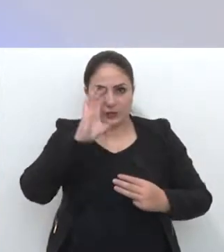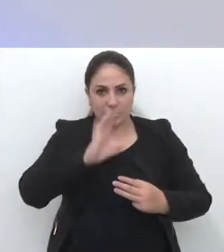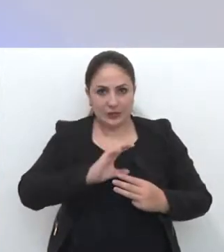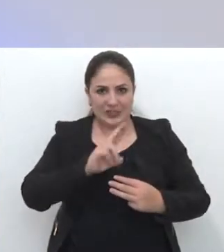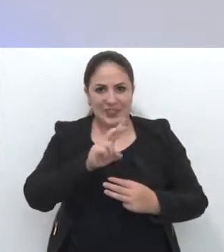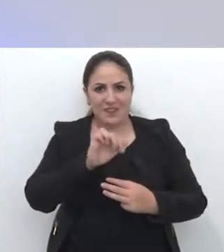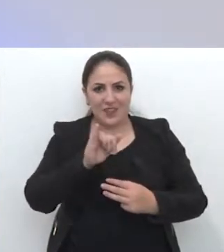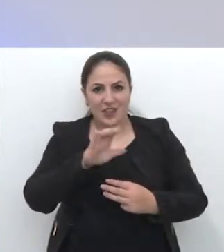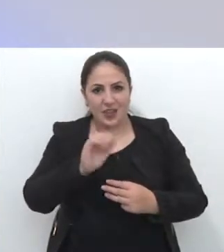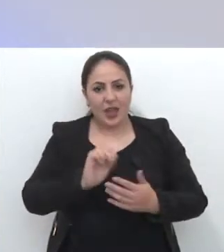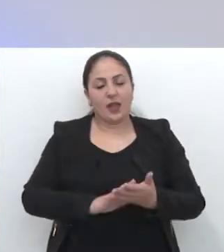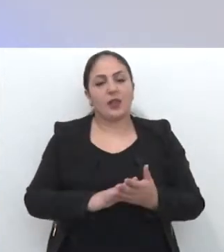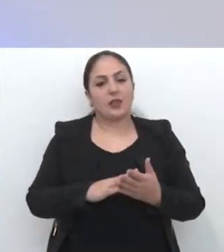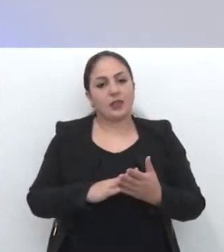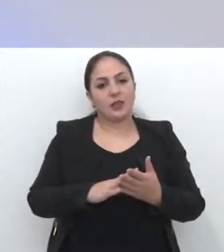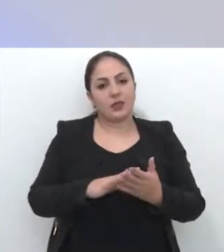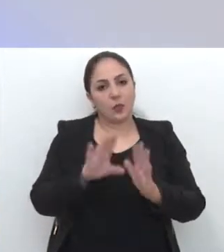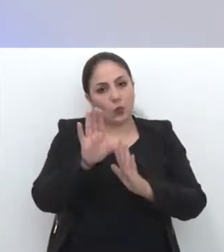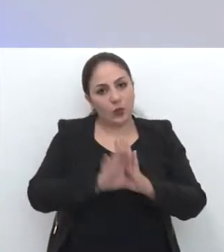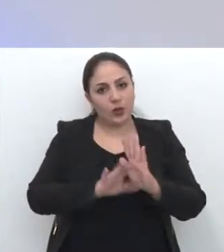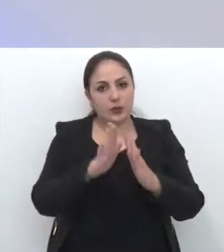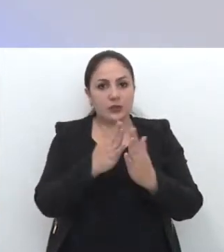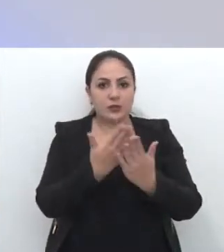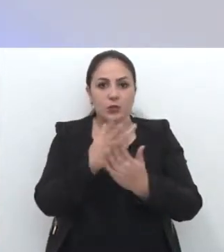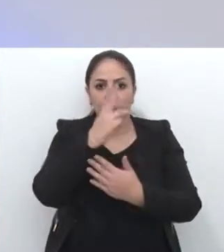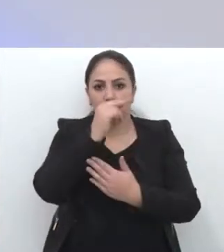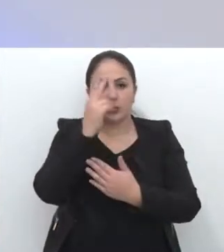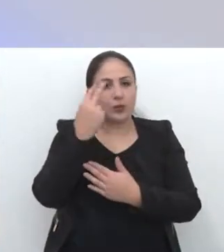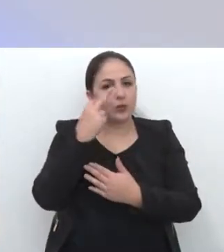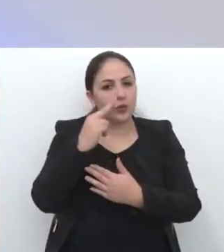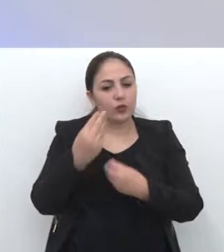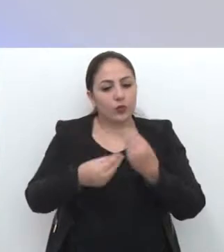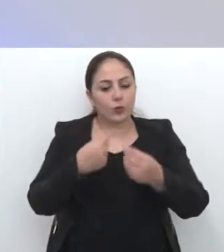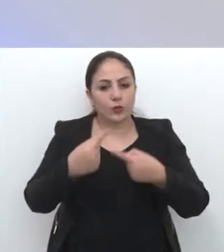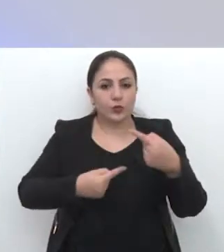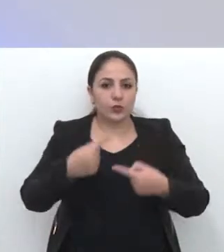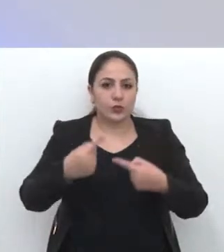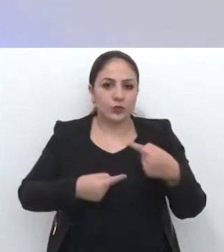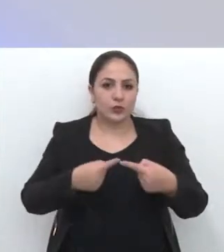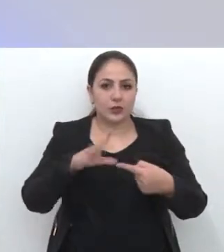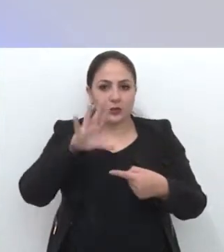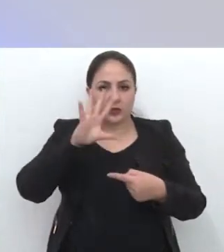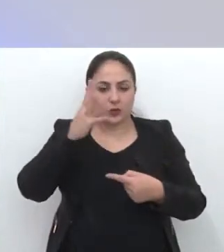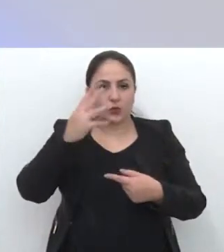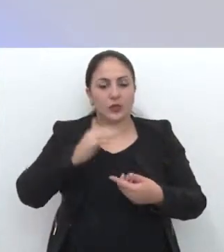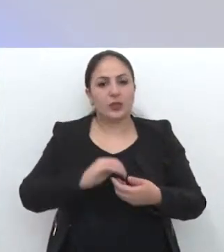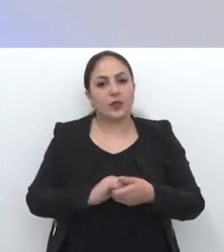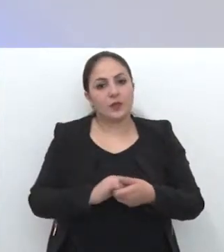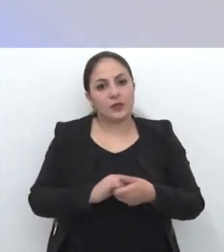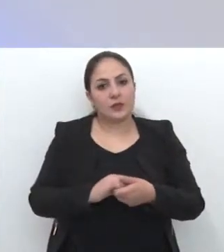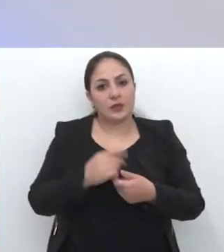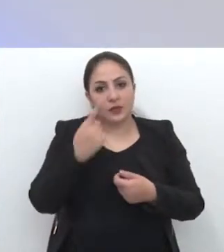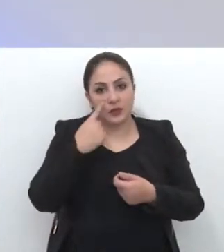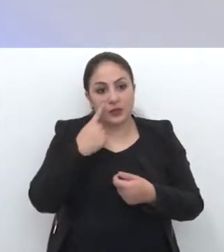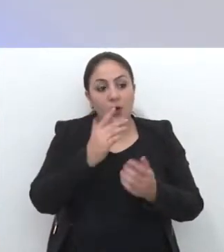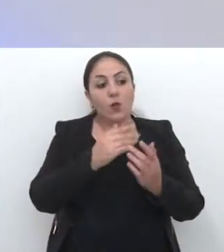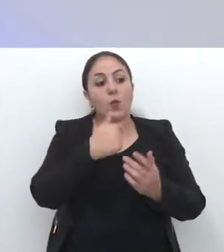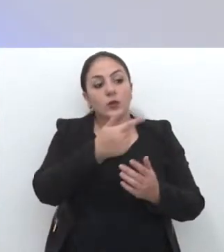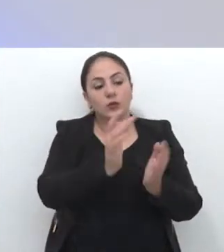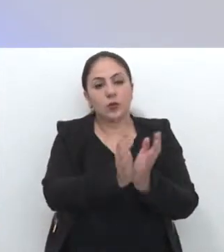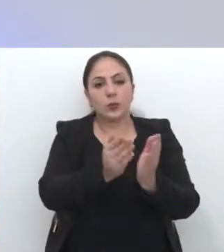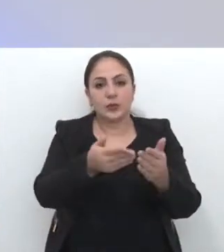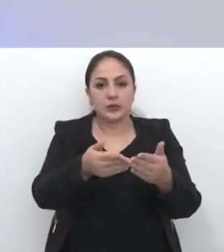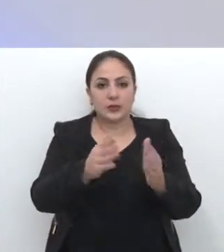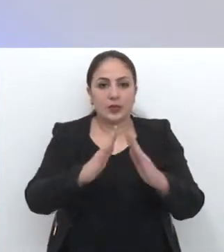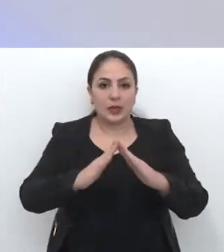na grade curricular das escolas municipais. Veja como repercutiu a decisão, que deverá ser acolhida pelas